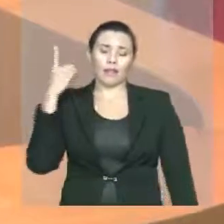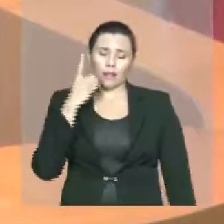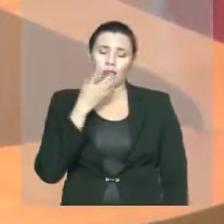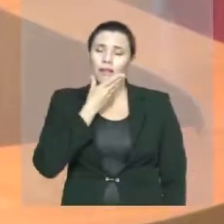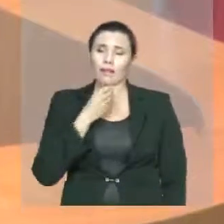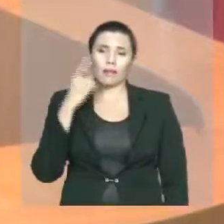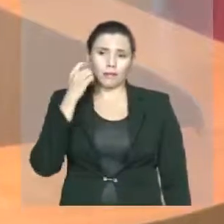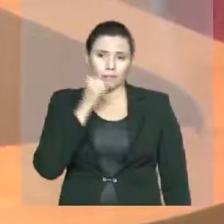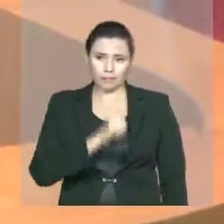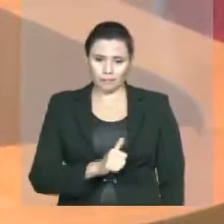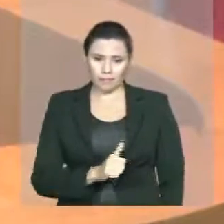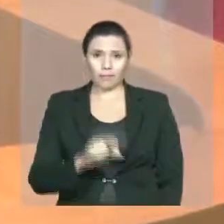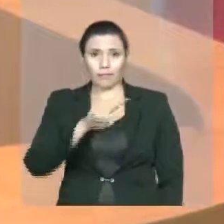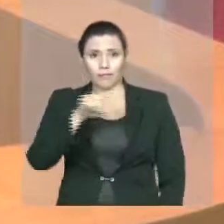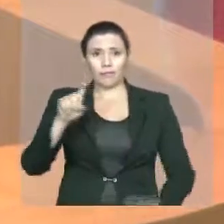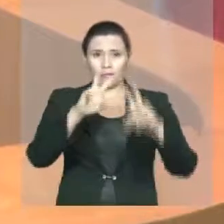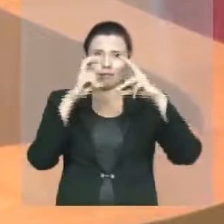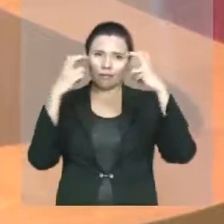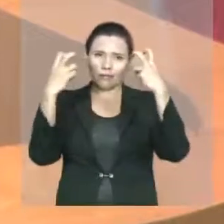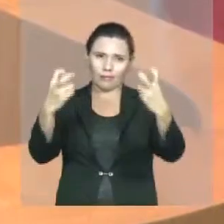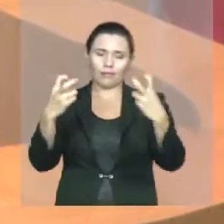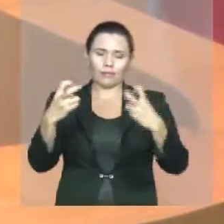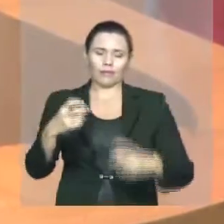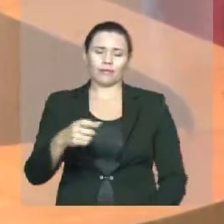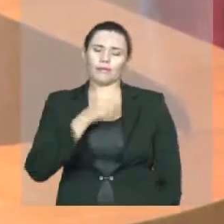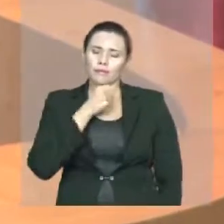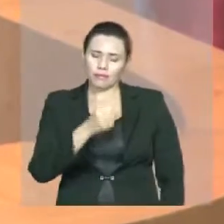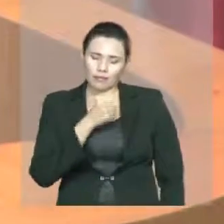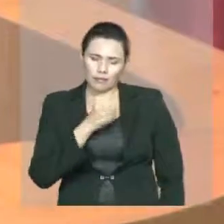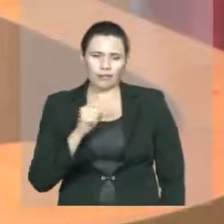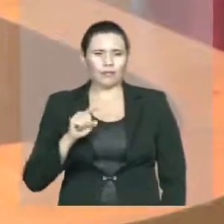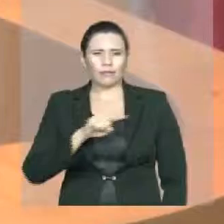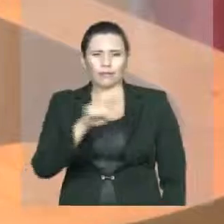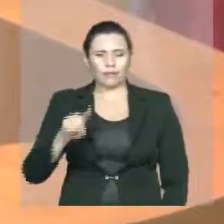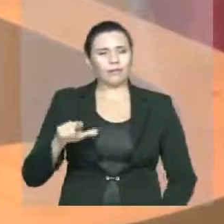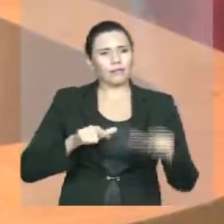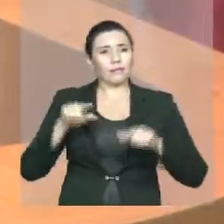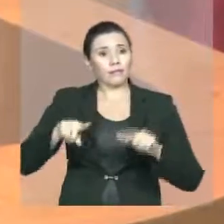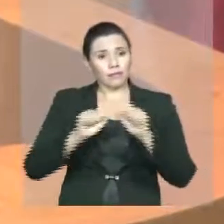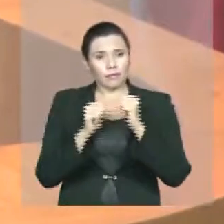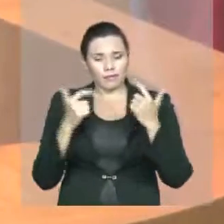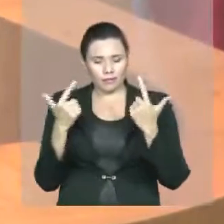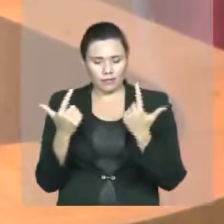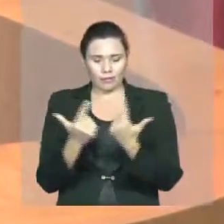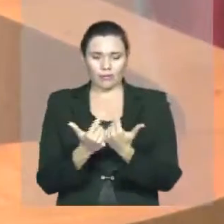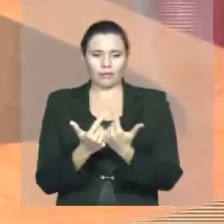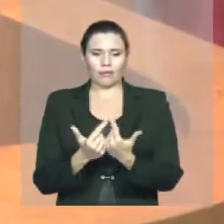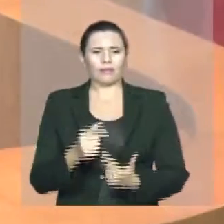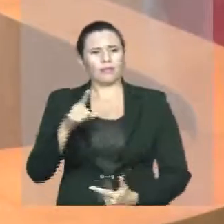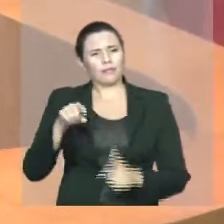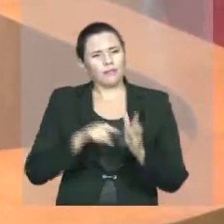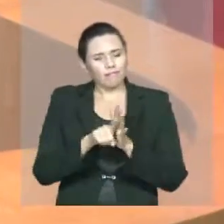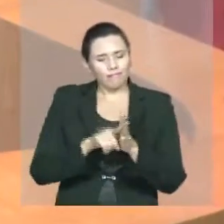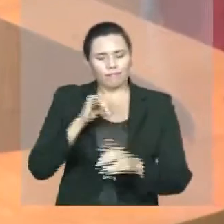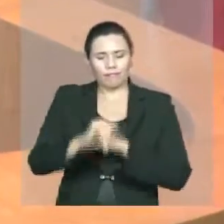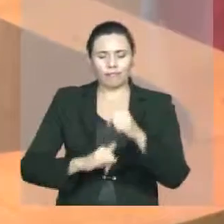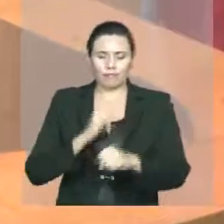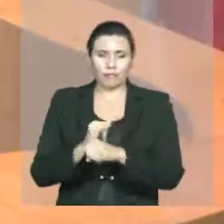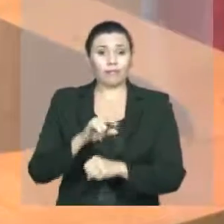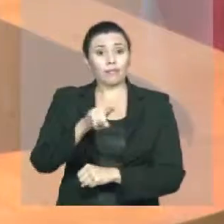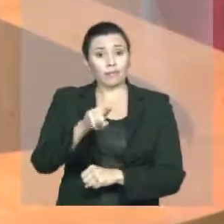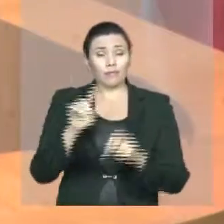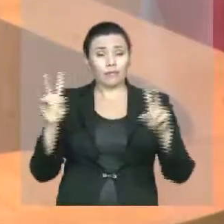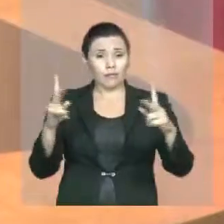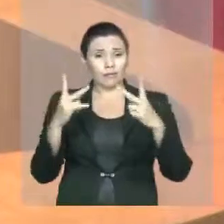parlamentares, galeria, imprensa que acompanha os nossos trabalhos na Assembleia Legislativa do Estado do Maranhão, internautas, telespectadores que acompanham os